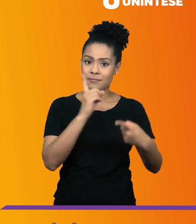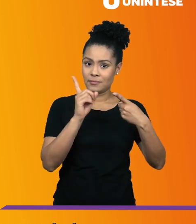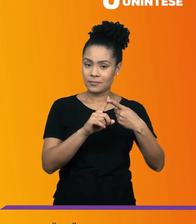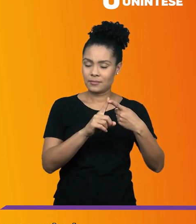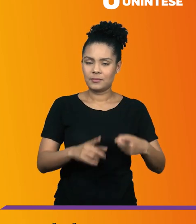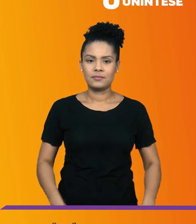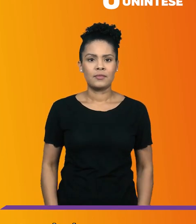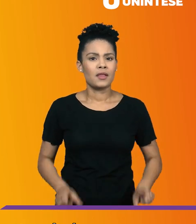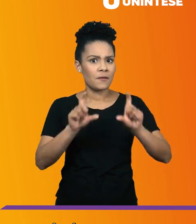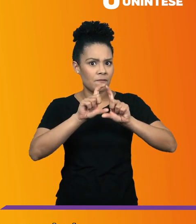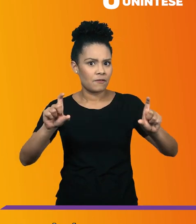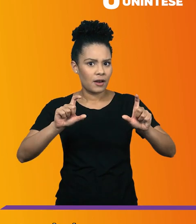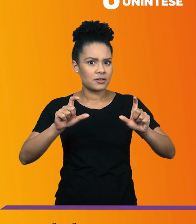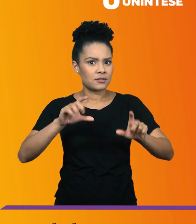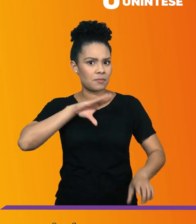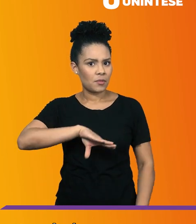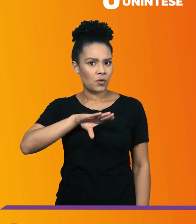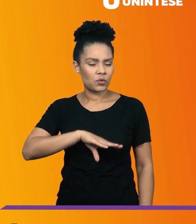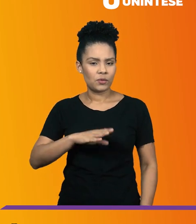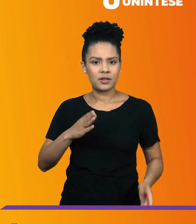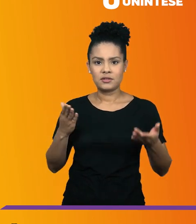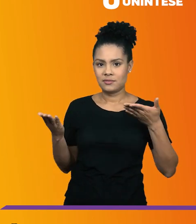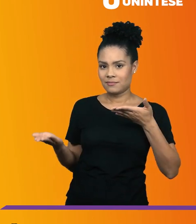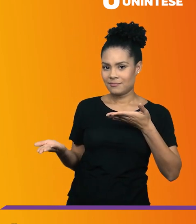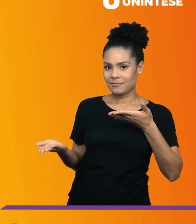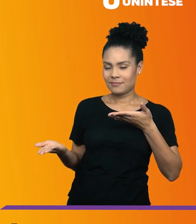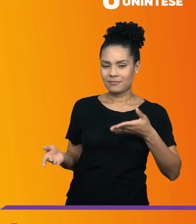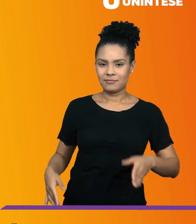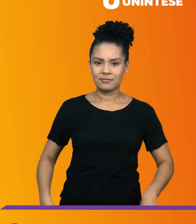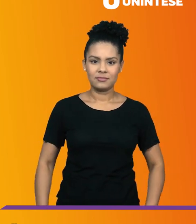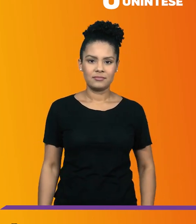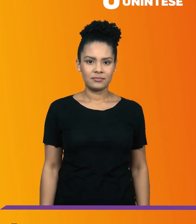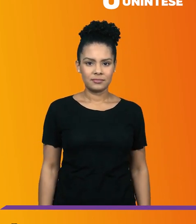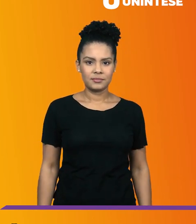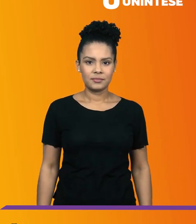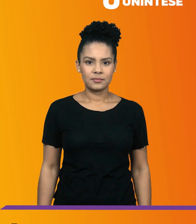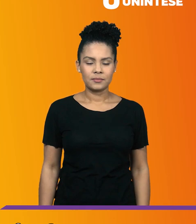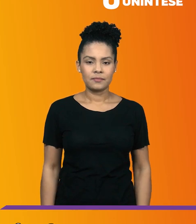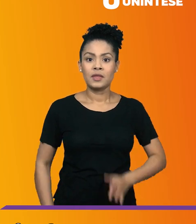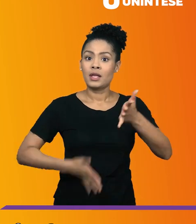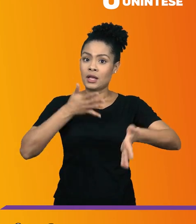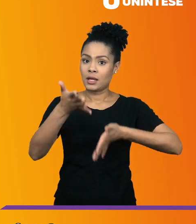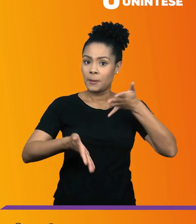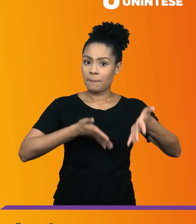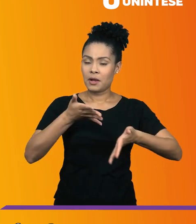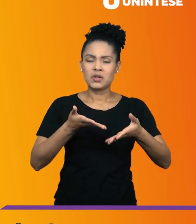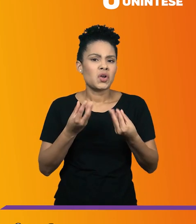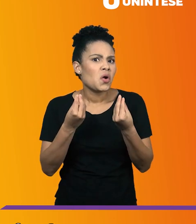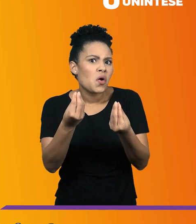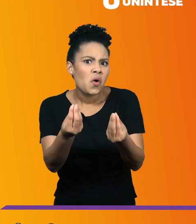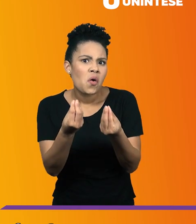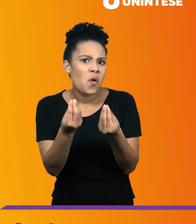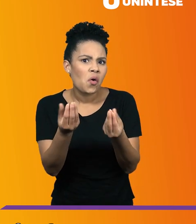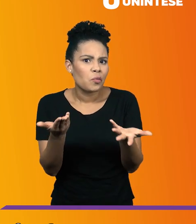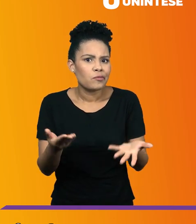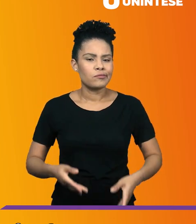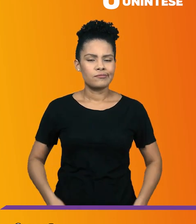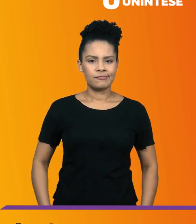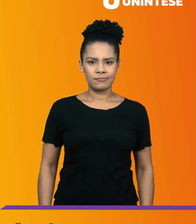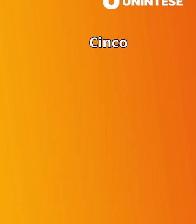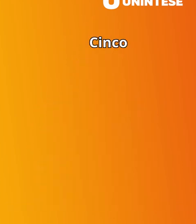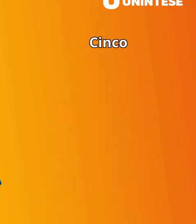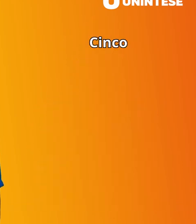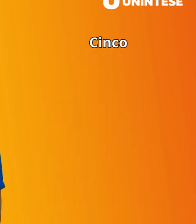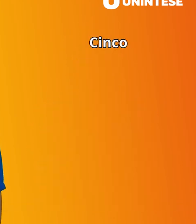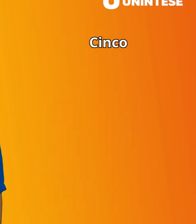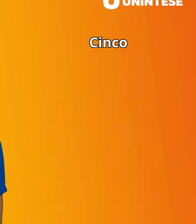exemplo. A frase em português é... Eu comprei cinco camisas. Em Libras, como poderíamos fazer?